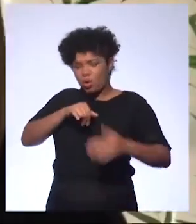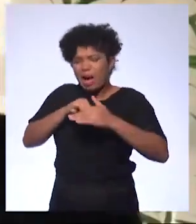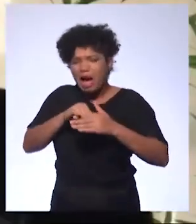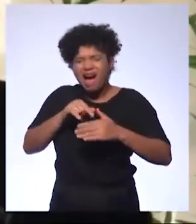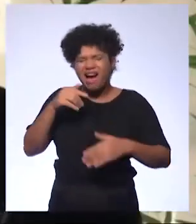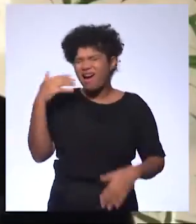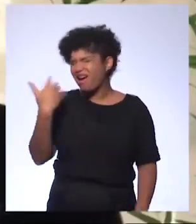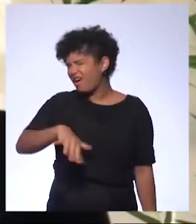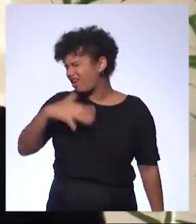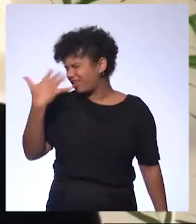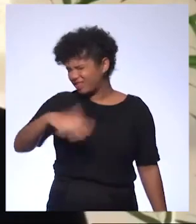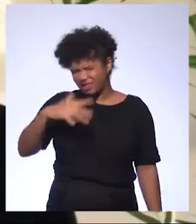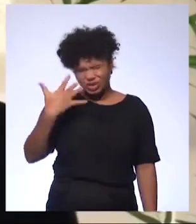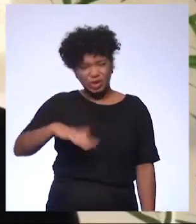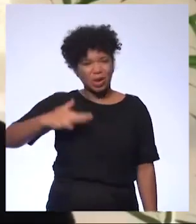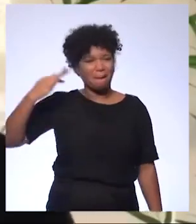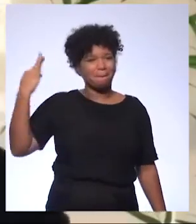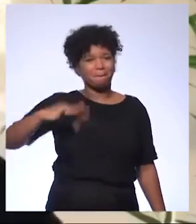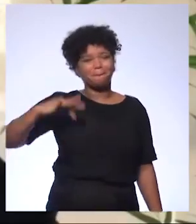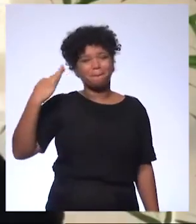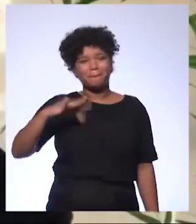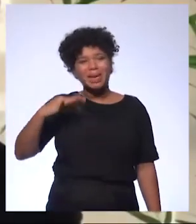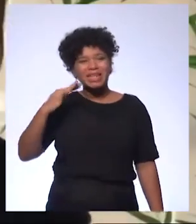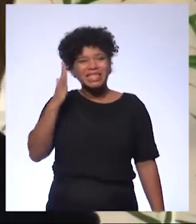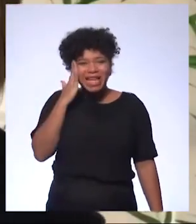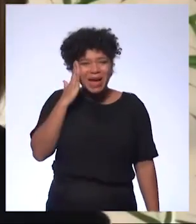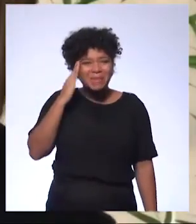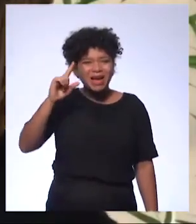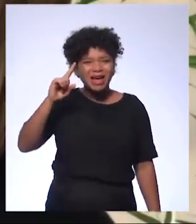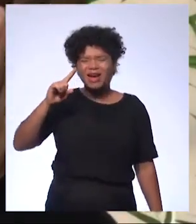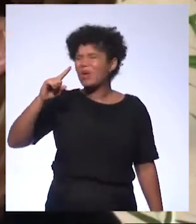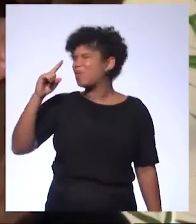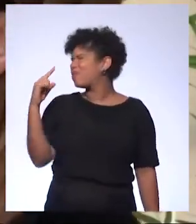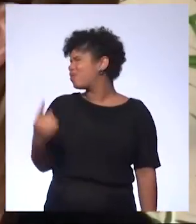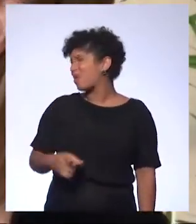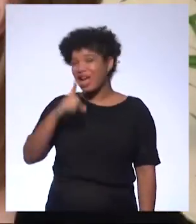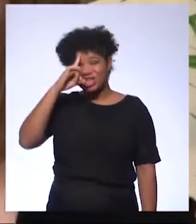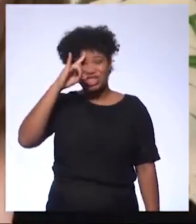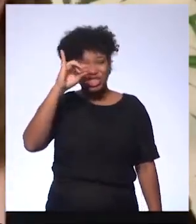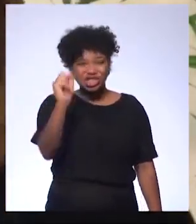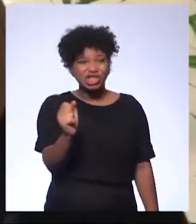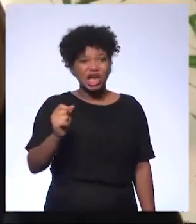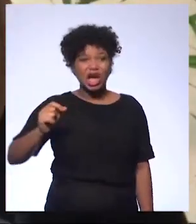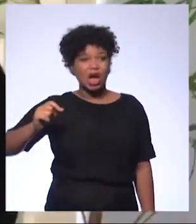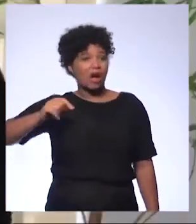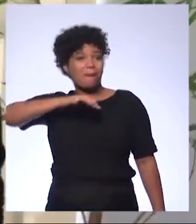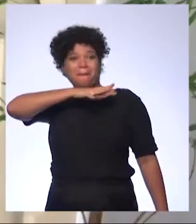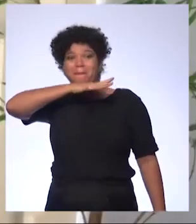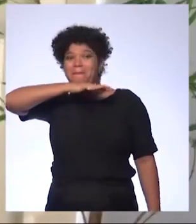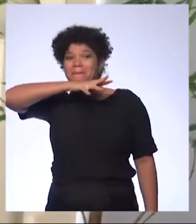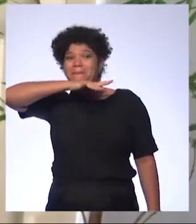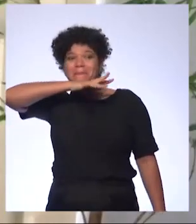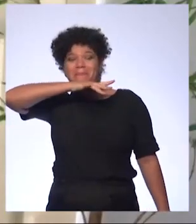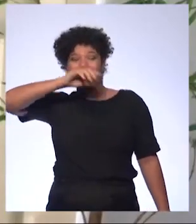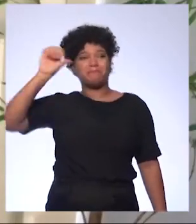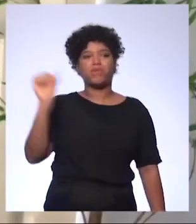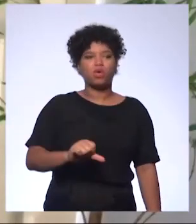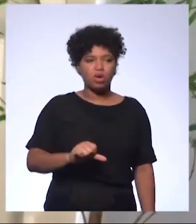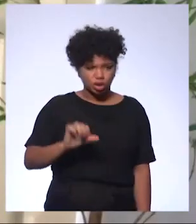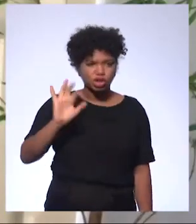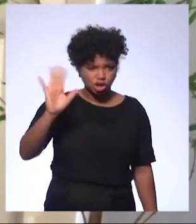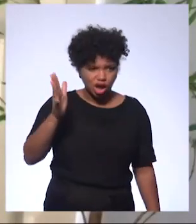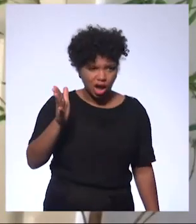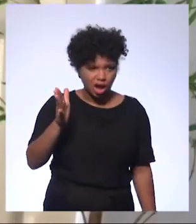na quina do canto da mesa, da cama, da porta. Isso